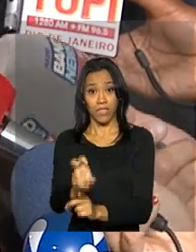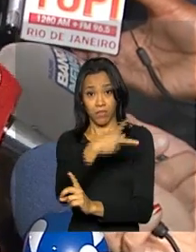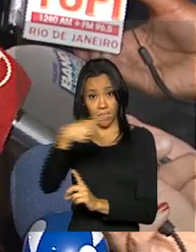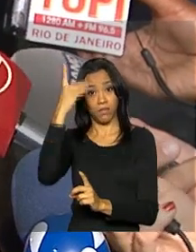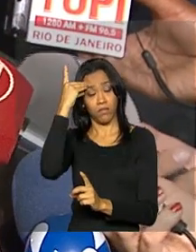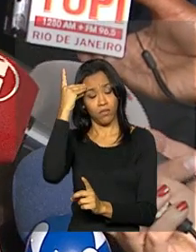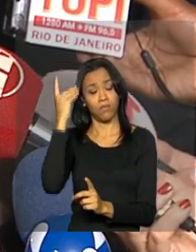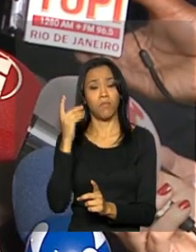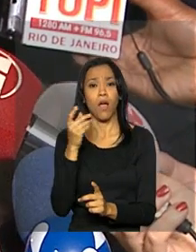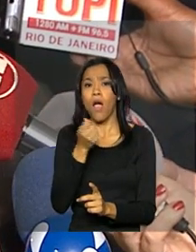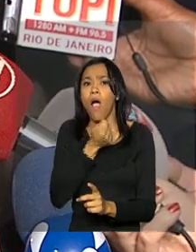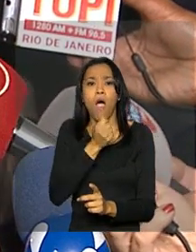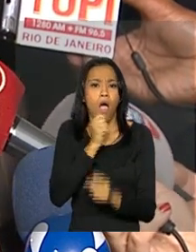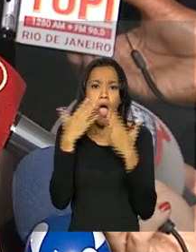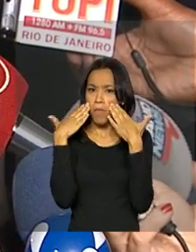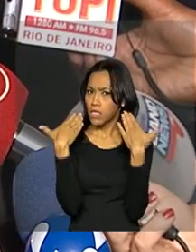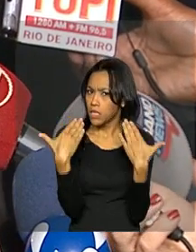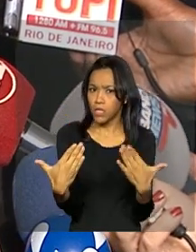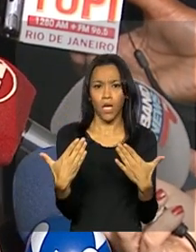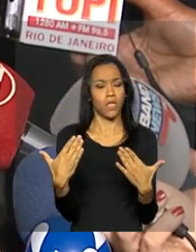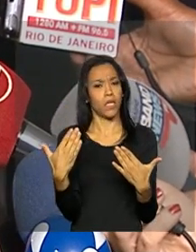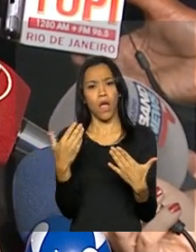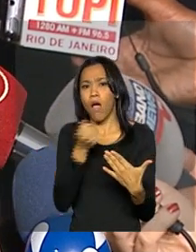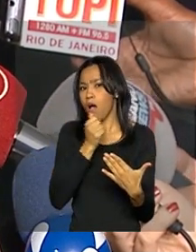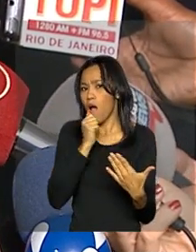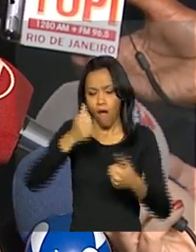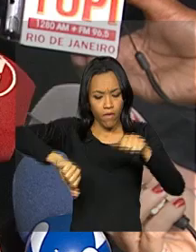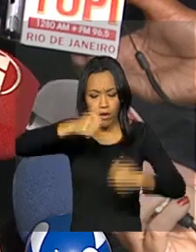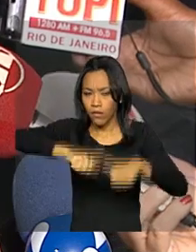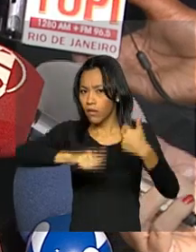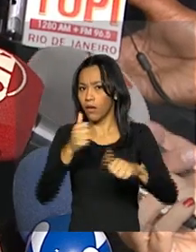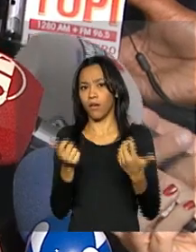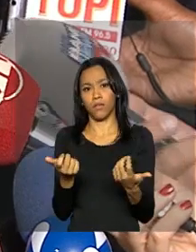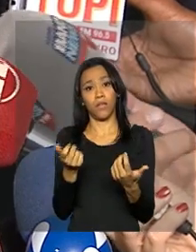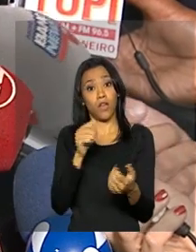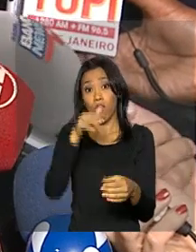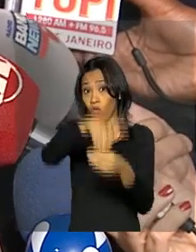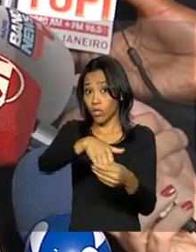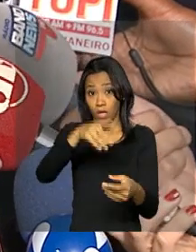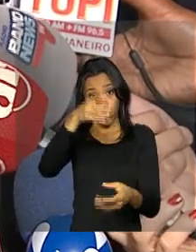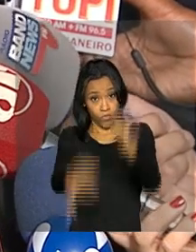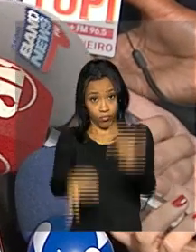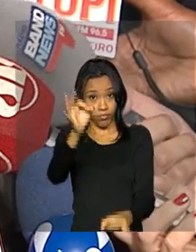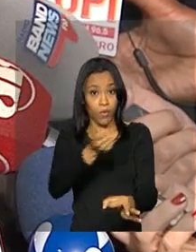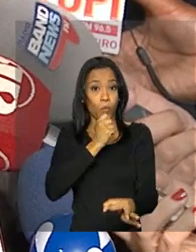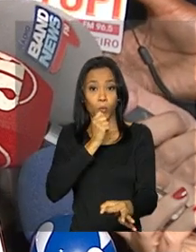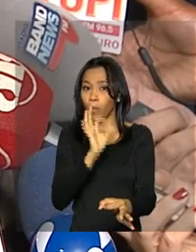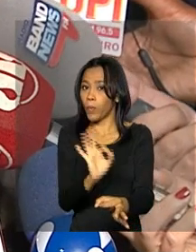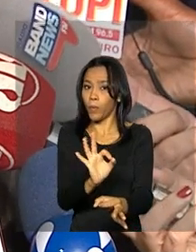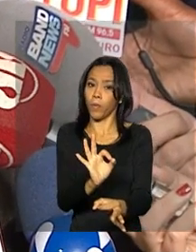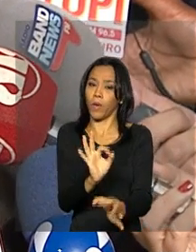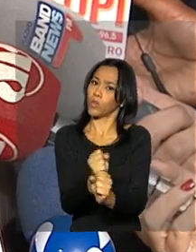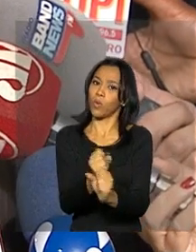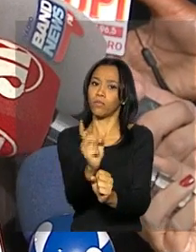foram apresentadas, muito menos apreciadas, menos ainda votadas e julgadas. Como,